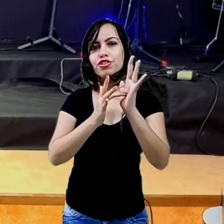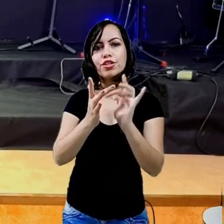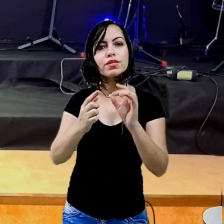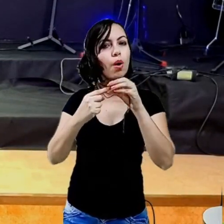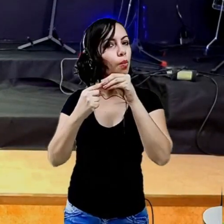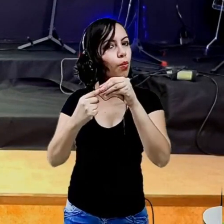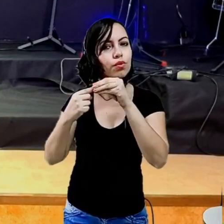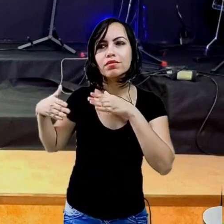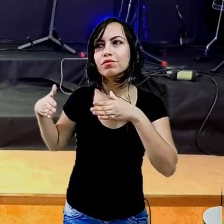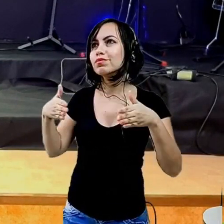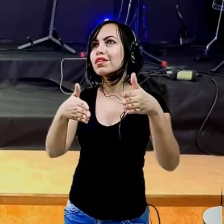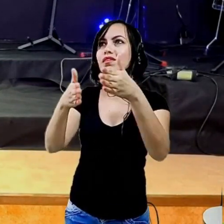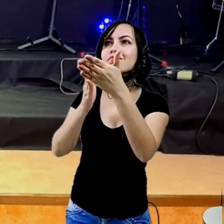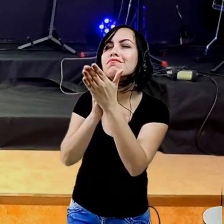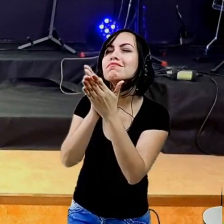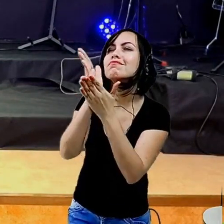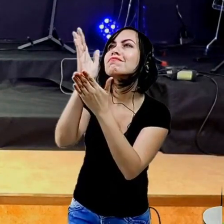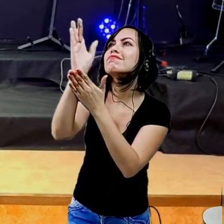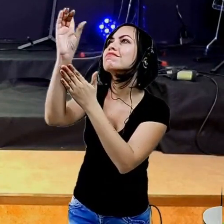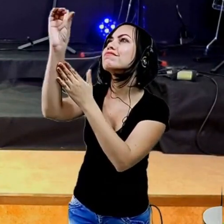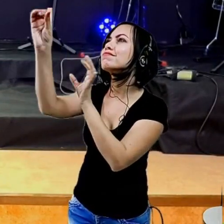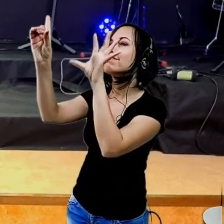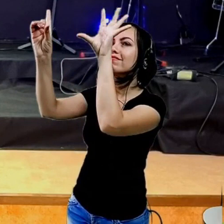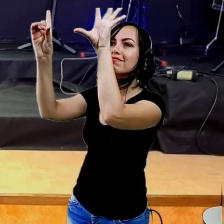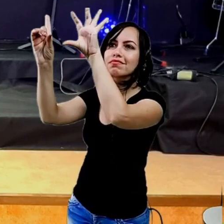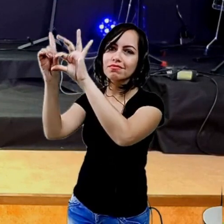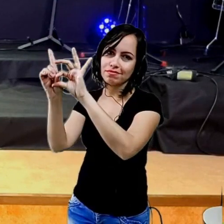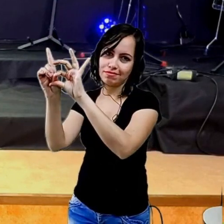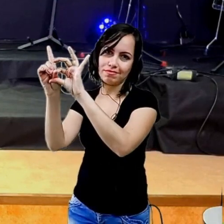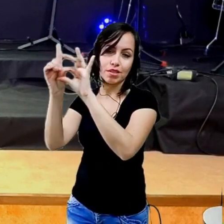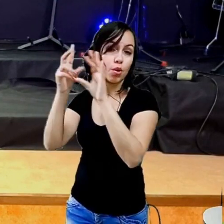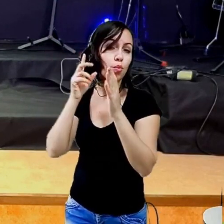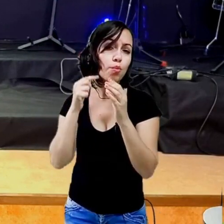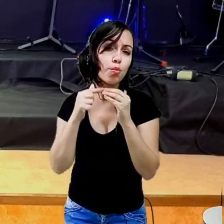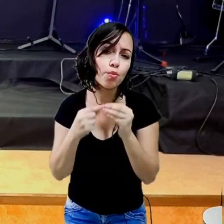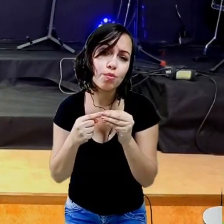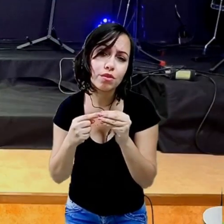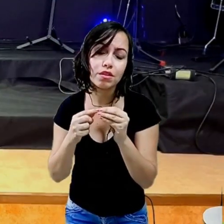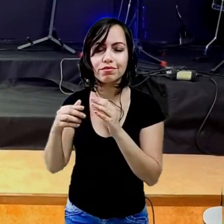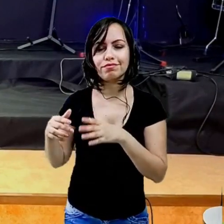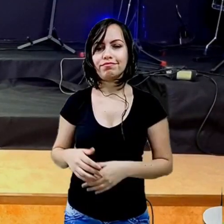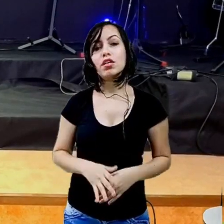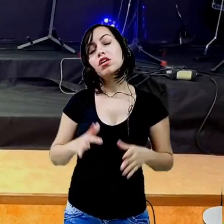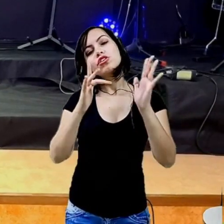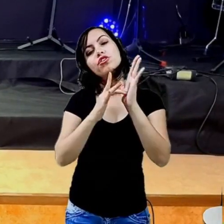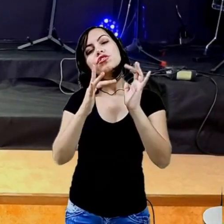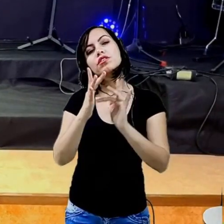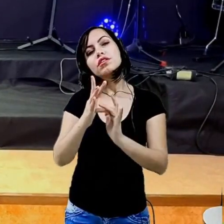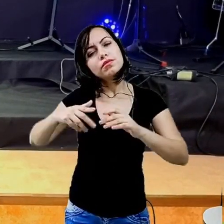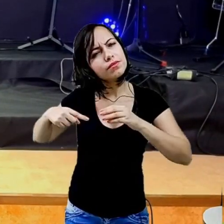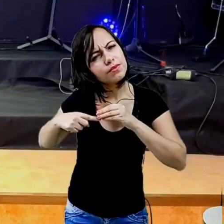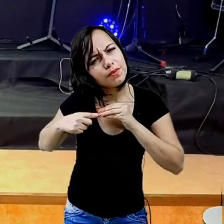perfeito caminho que leva o homem, que apresenta o homem a Deus. Jesus é o único